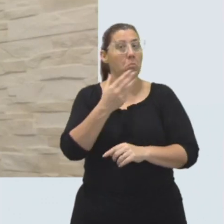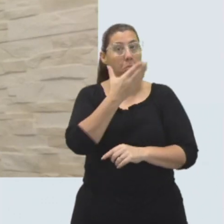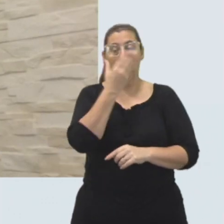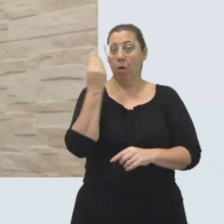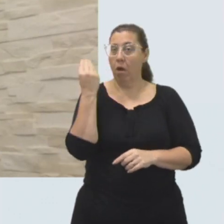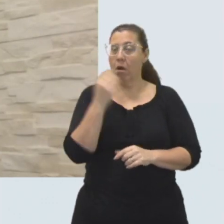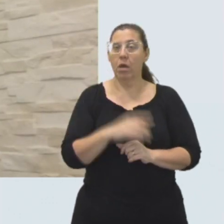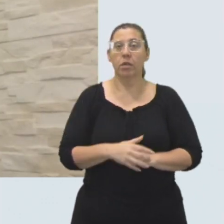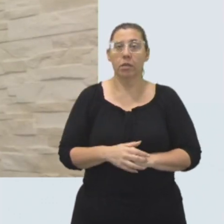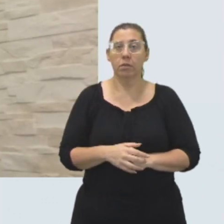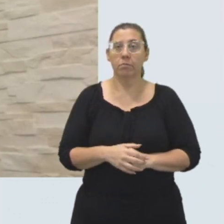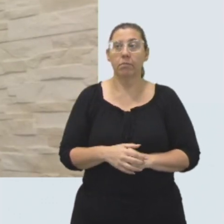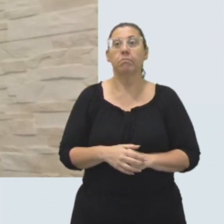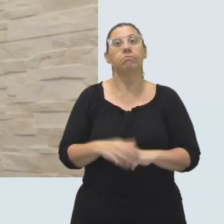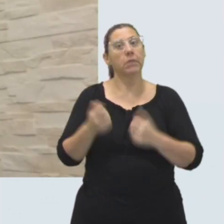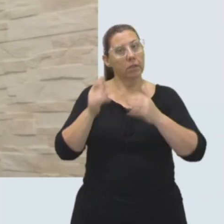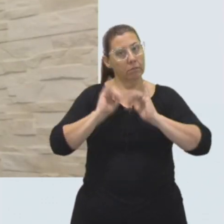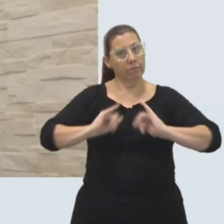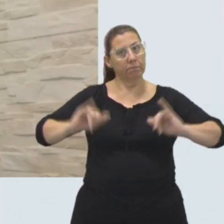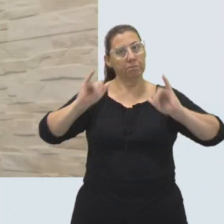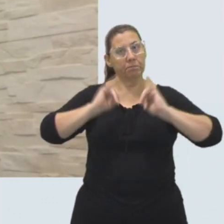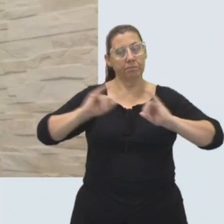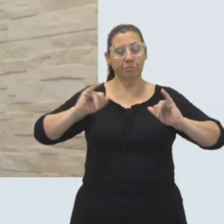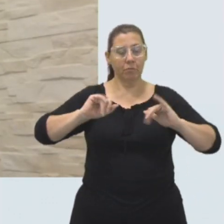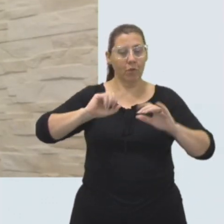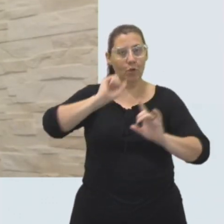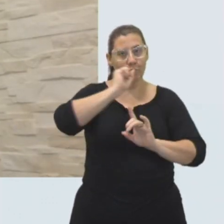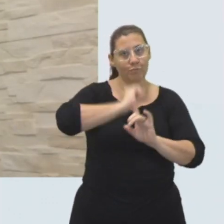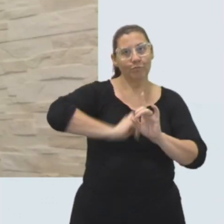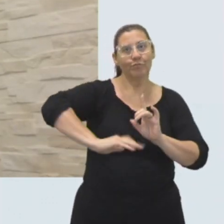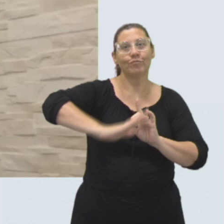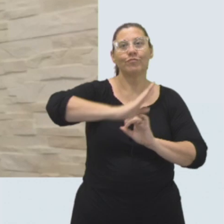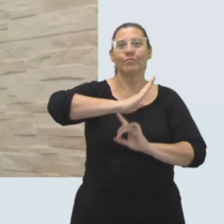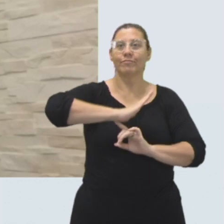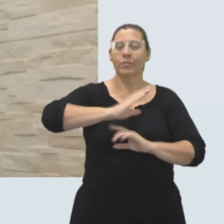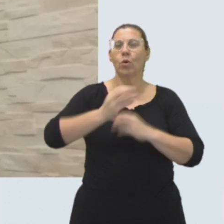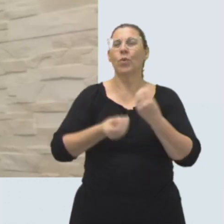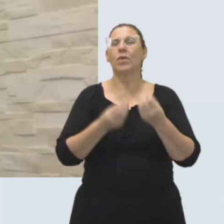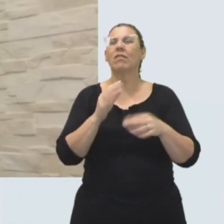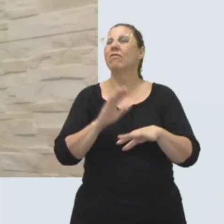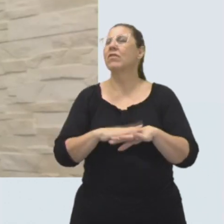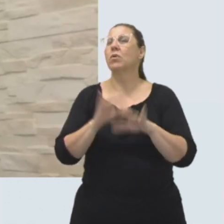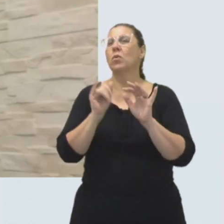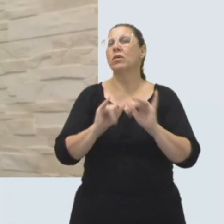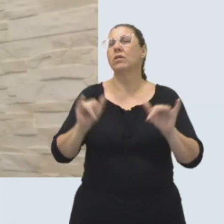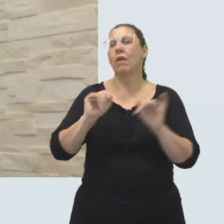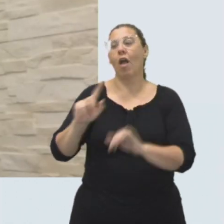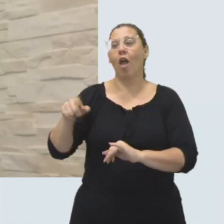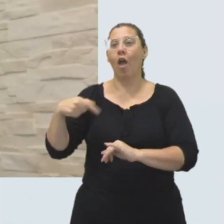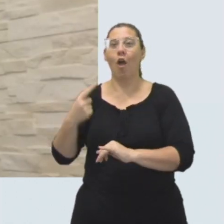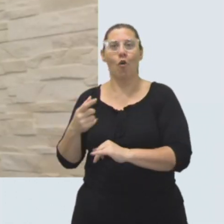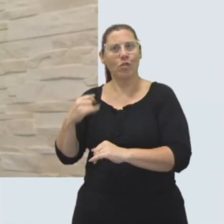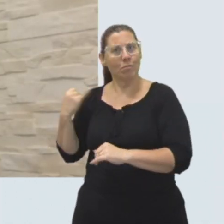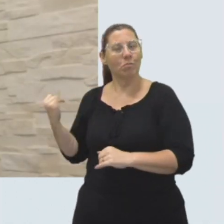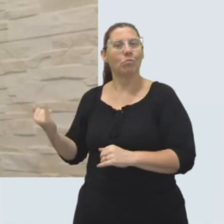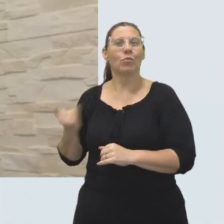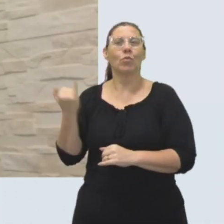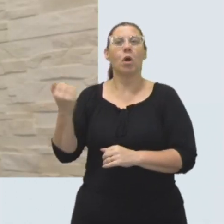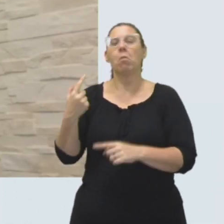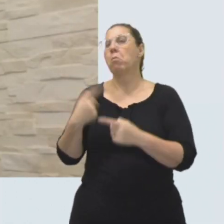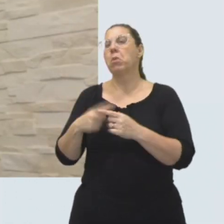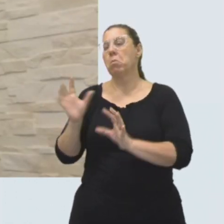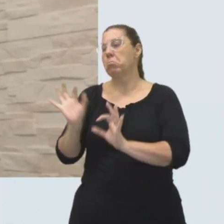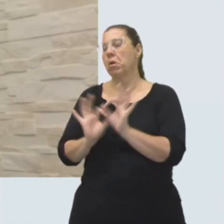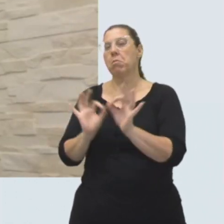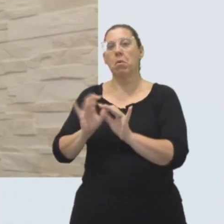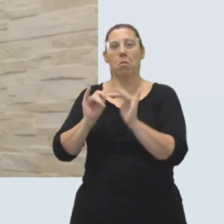esquecido, que é a divulgação, a socialização. O que fazer com a narrativa é um outro ponto fundamental, porque não se produz uma